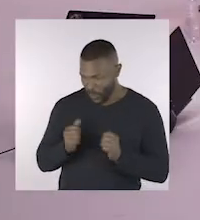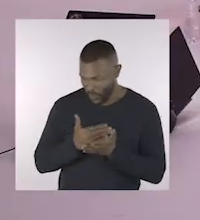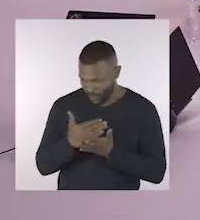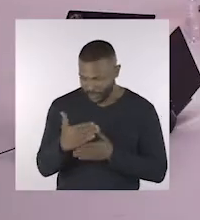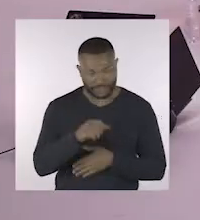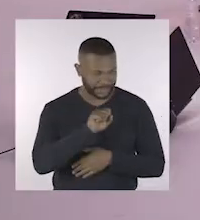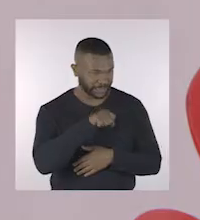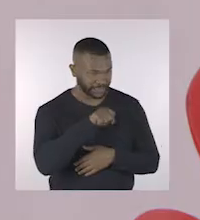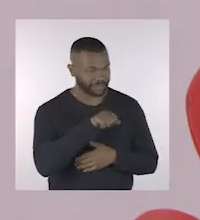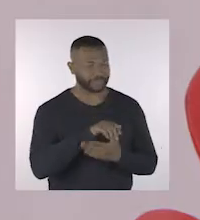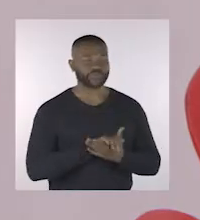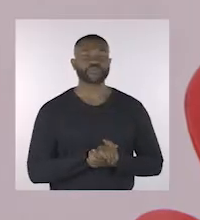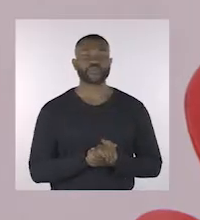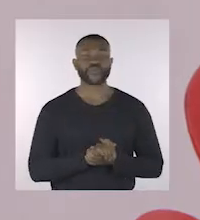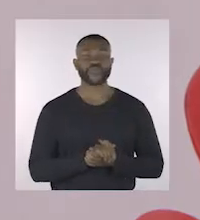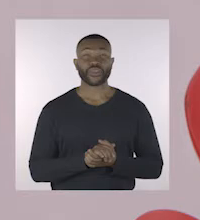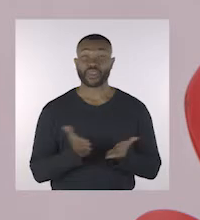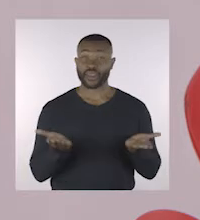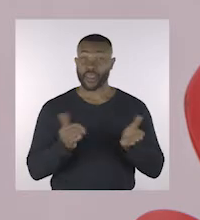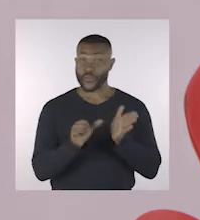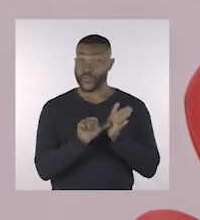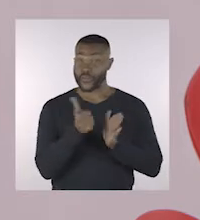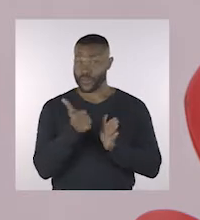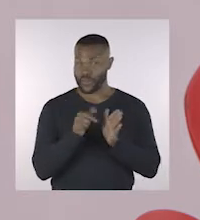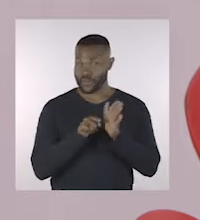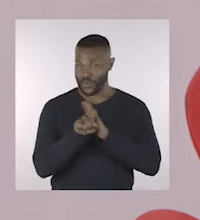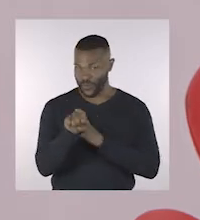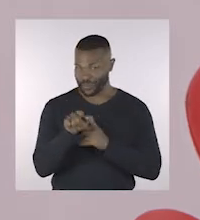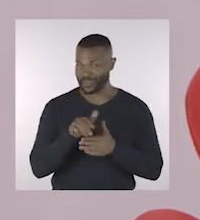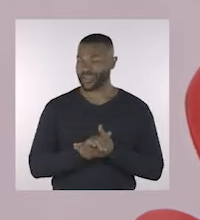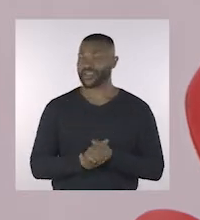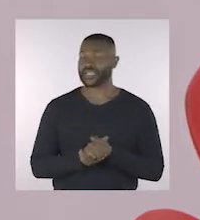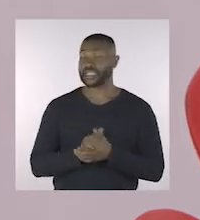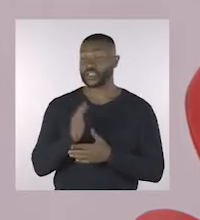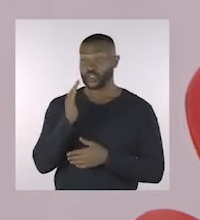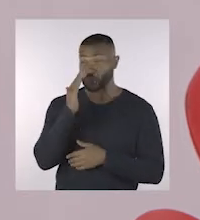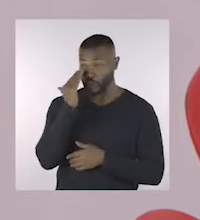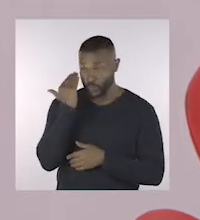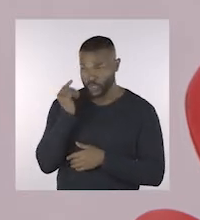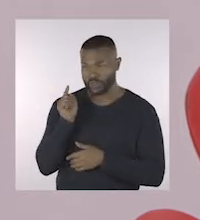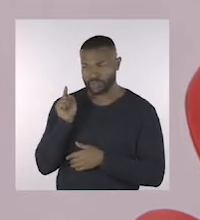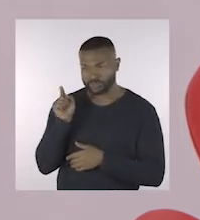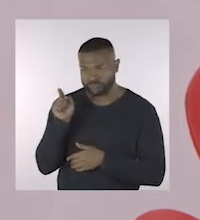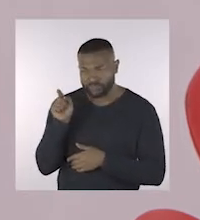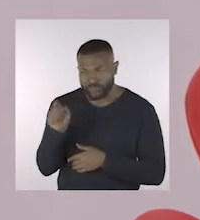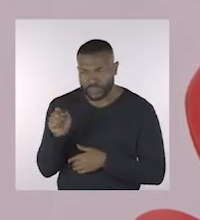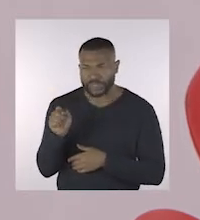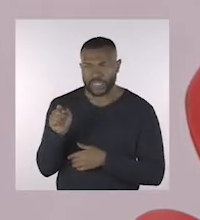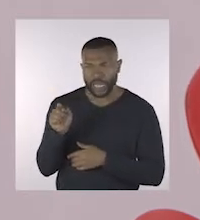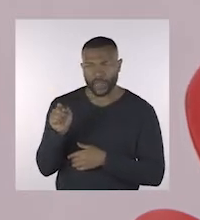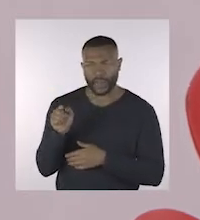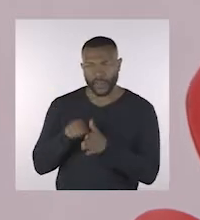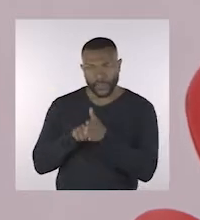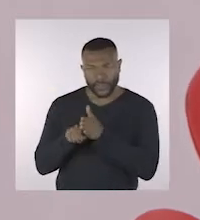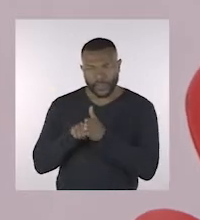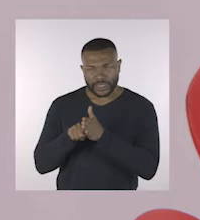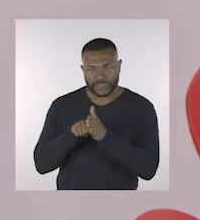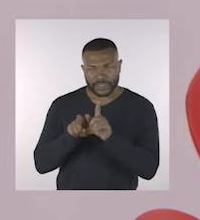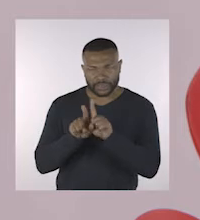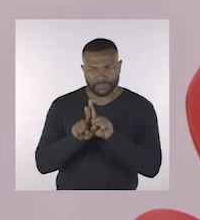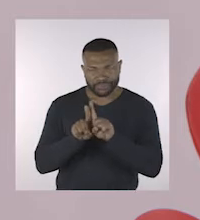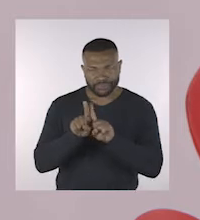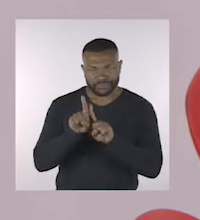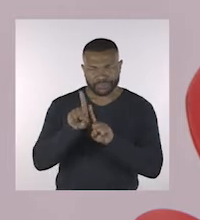vamos começar e vamos para a primeira pergunta Gilmar você cresceu muito nas últimas